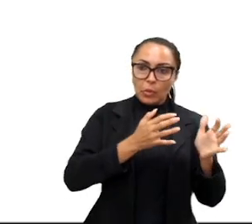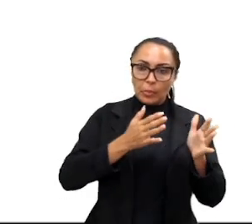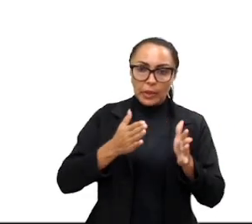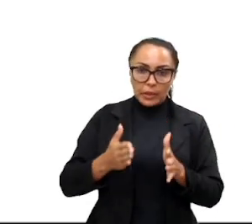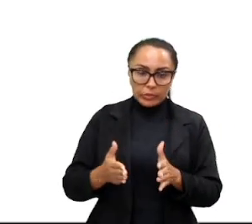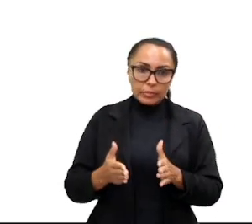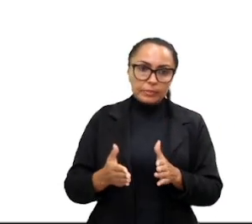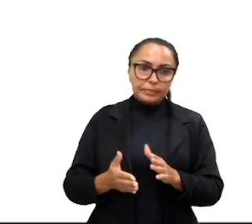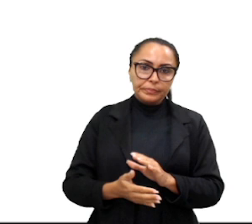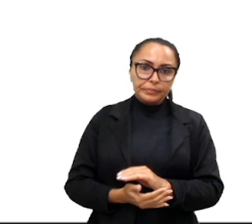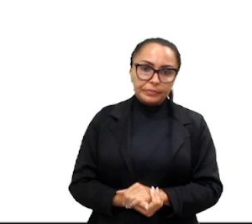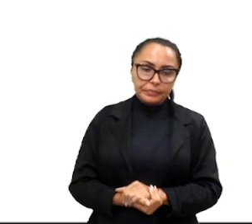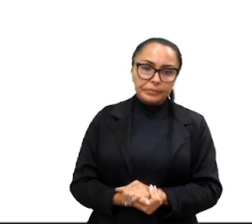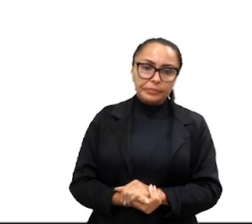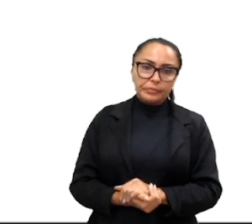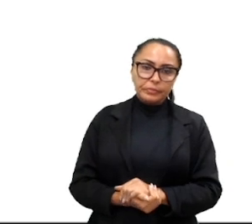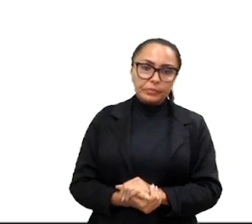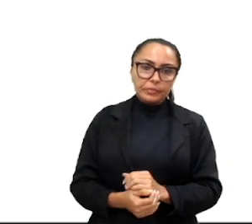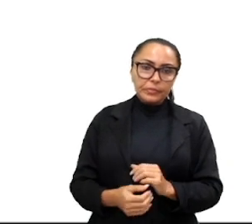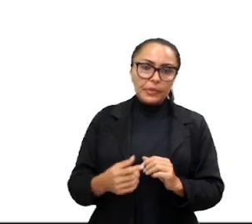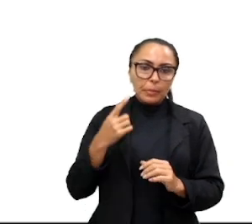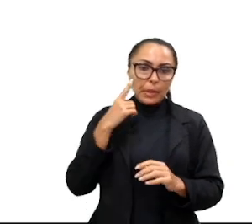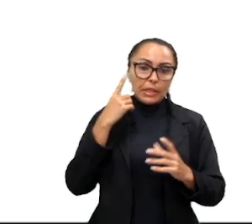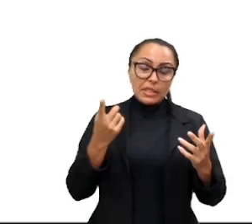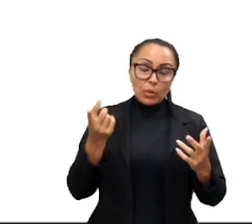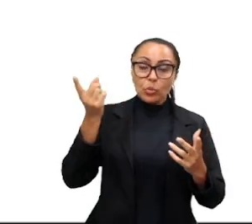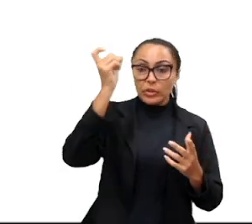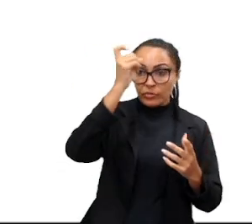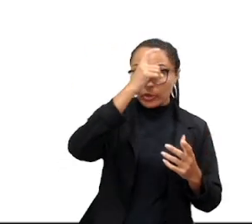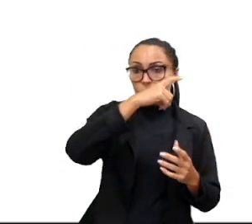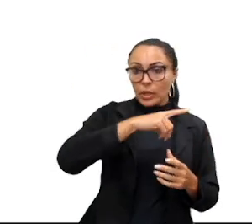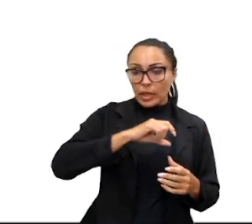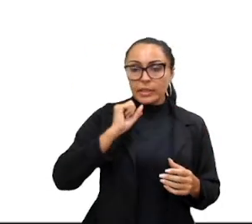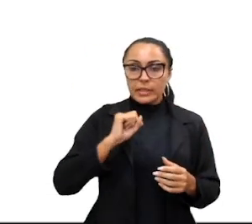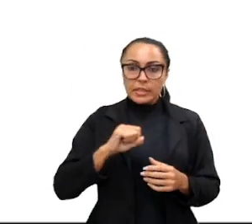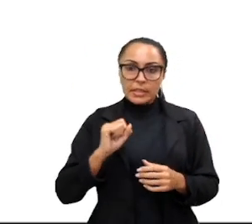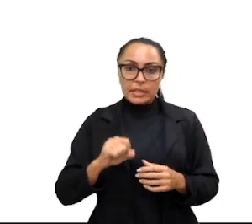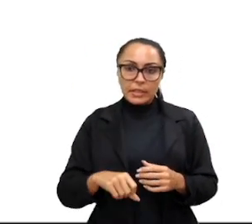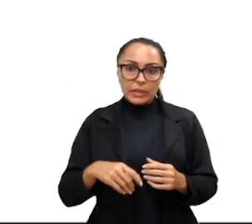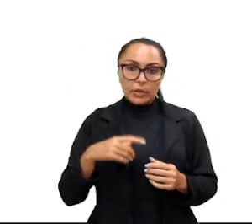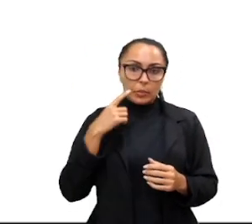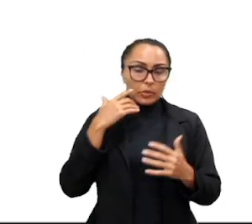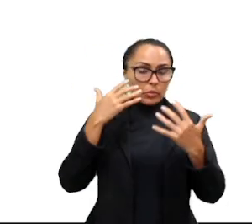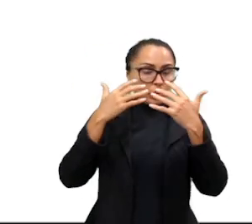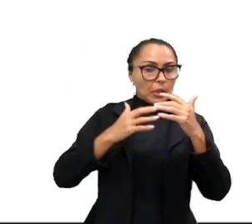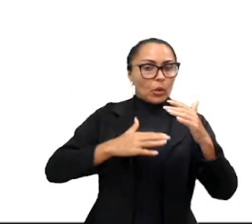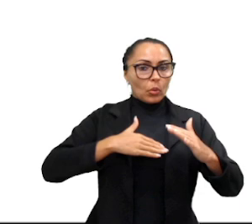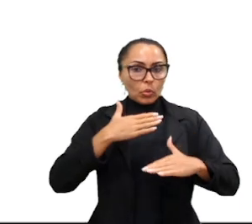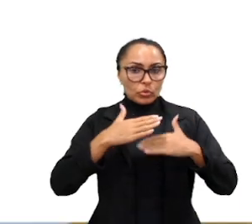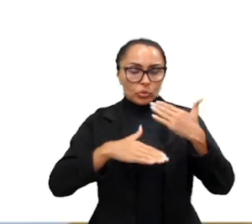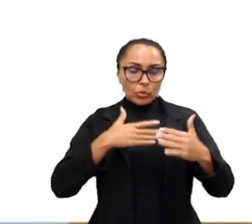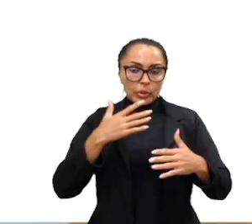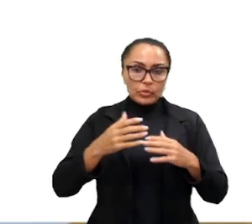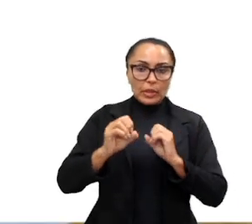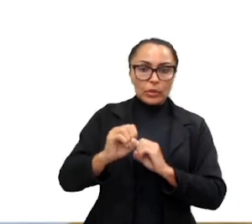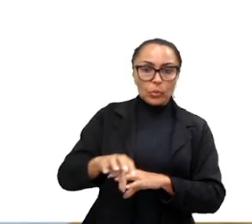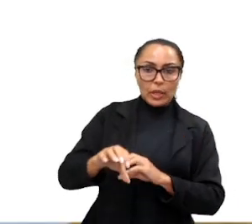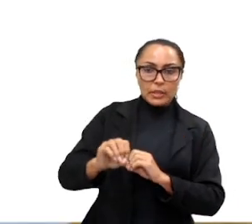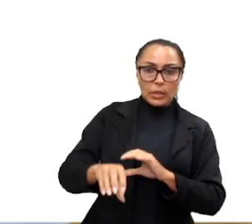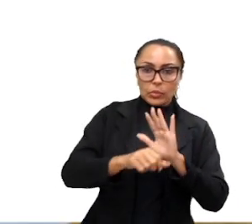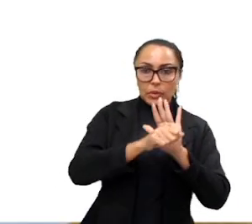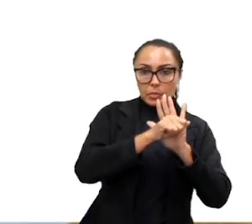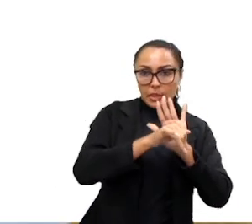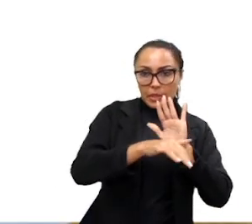né, apareça com bastante dificuldade esse pensamento crítico construído a partir de uma educação midiática. Mas